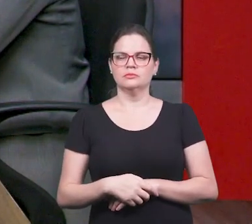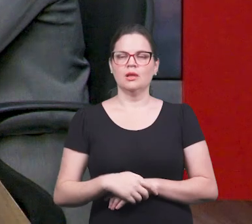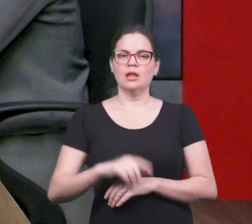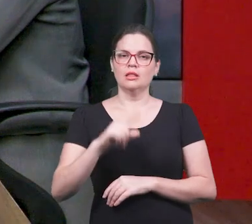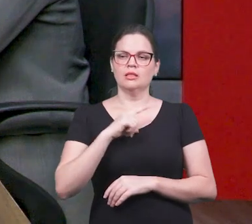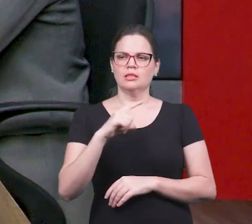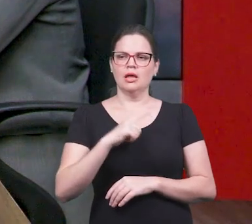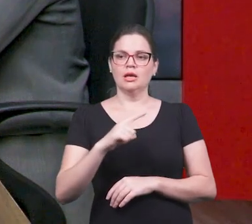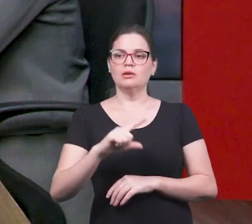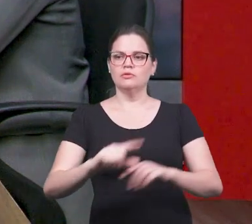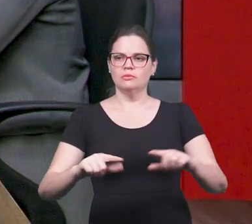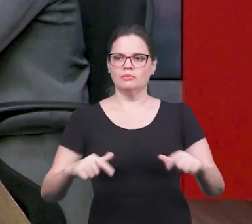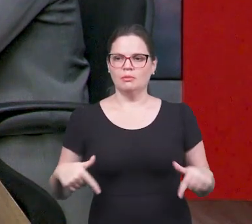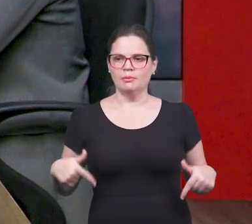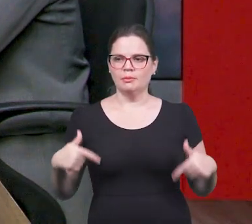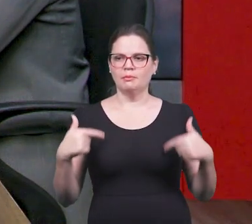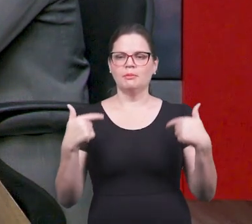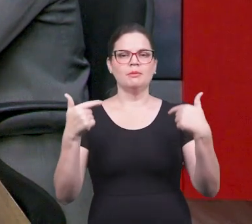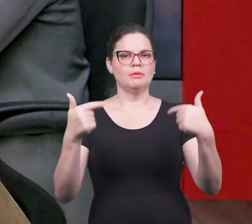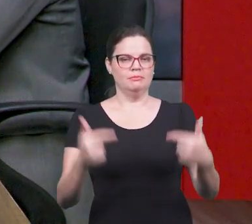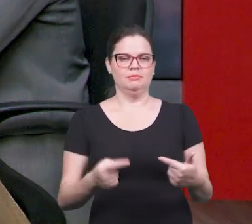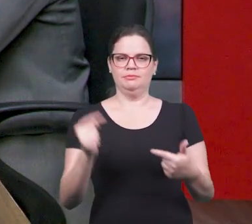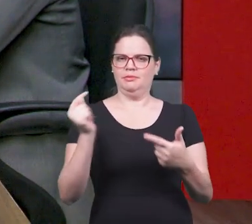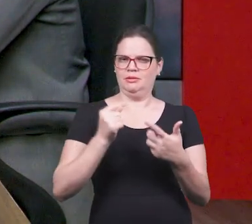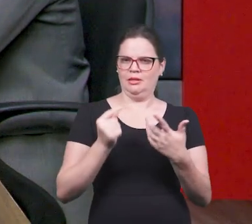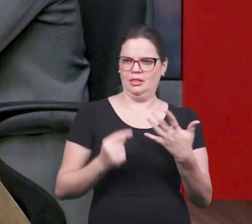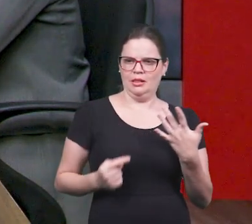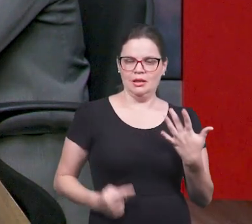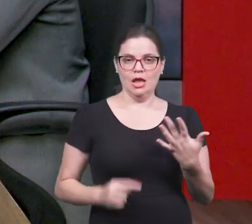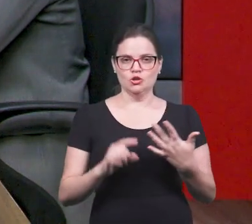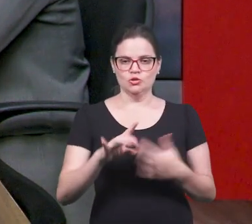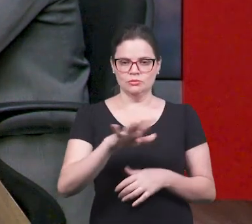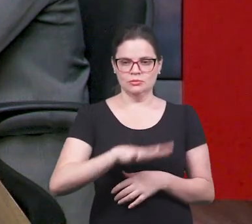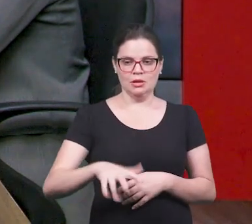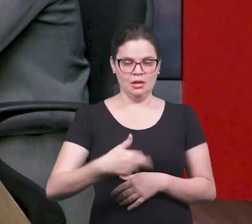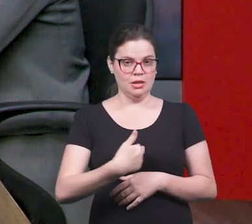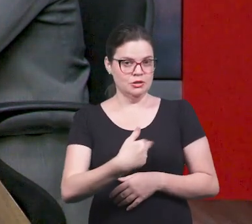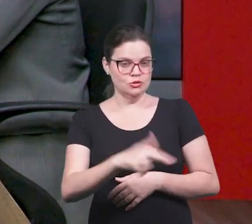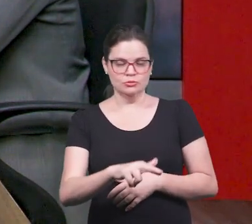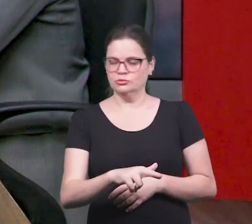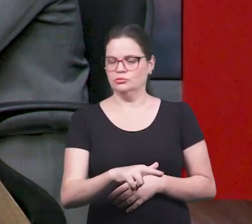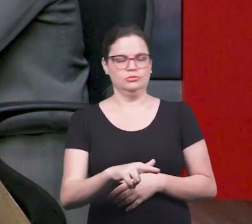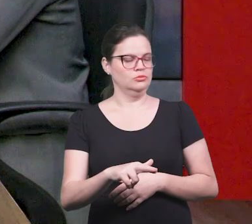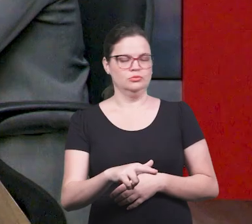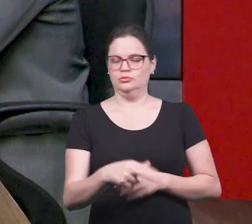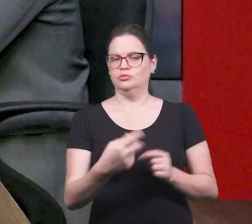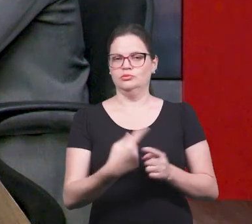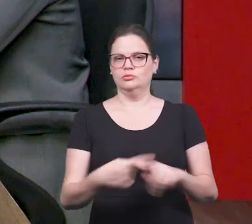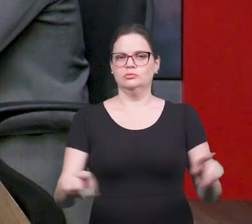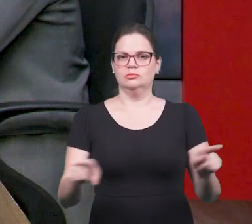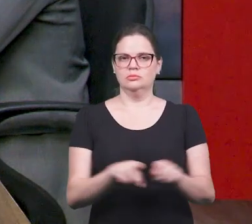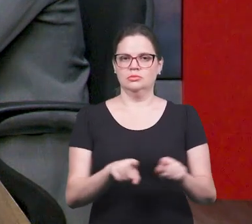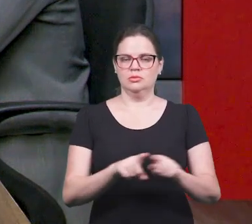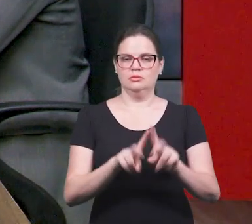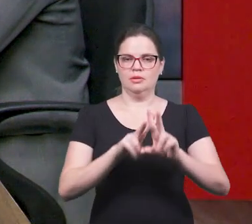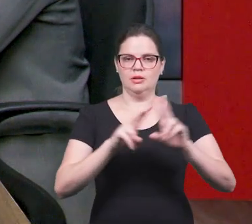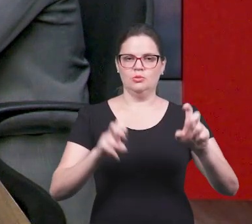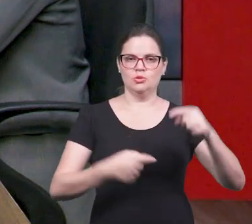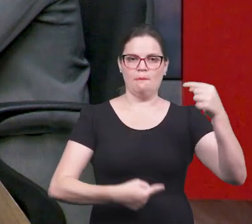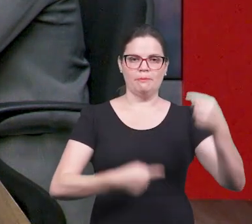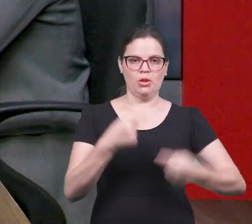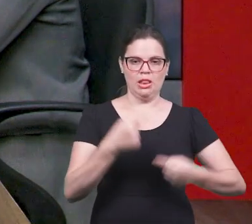muito relevante, não somente no campo religioso, mas também no campo econômico, no